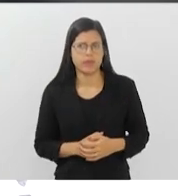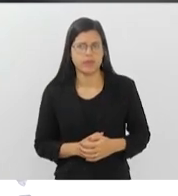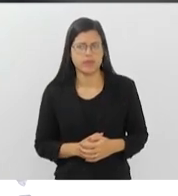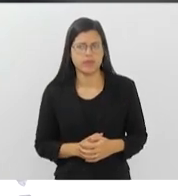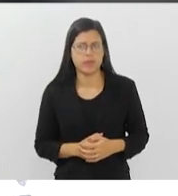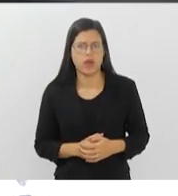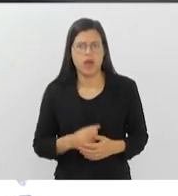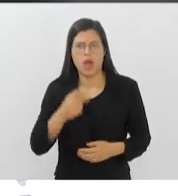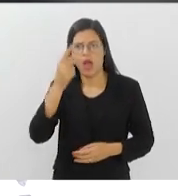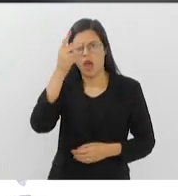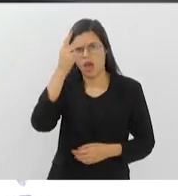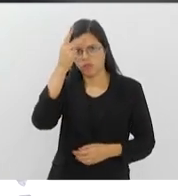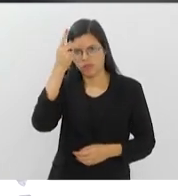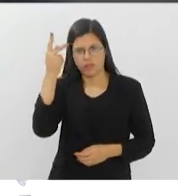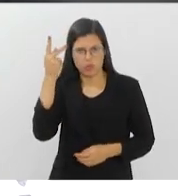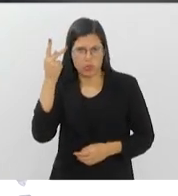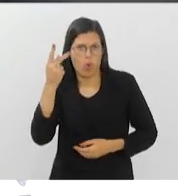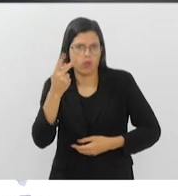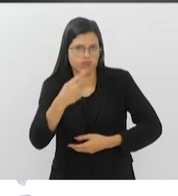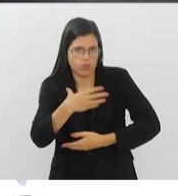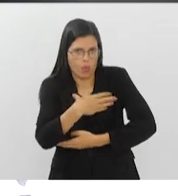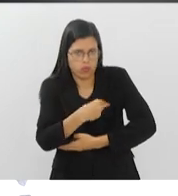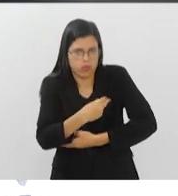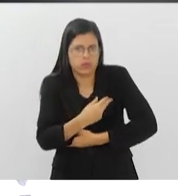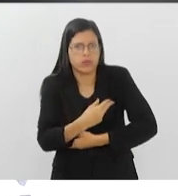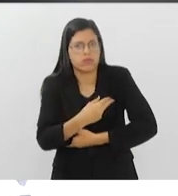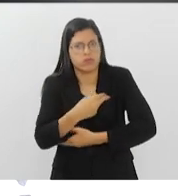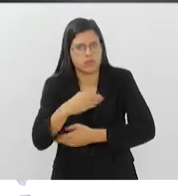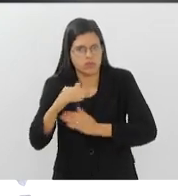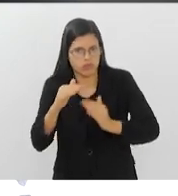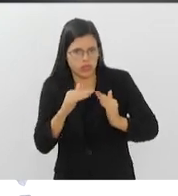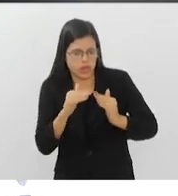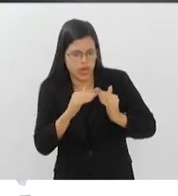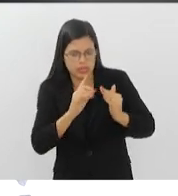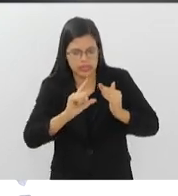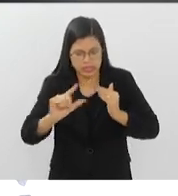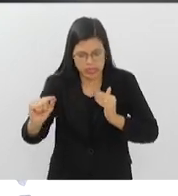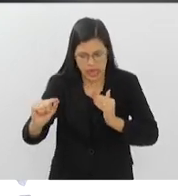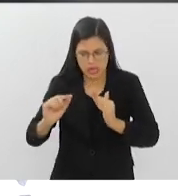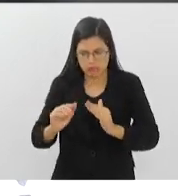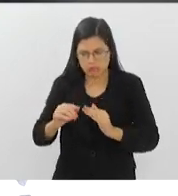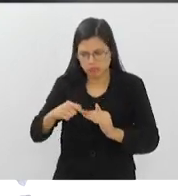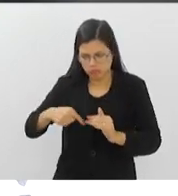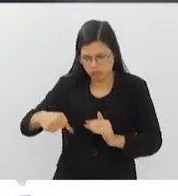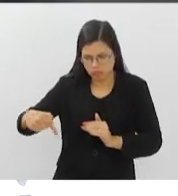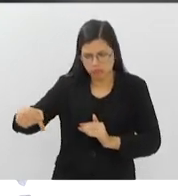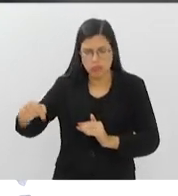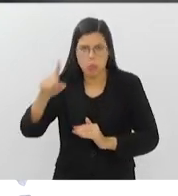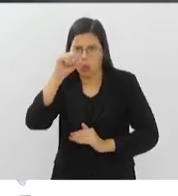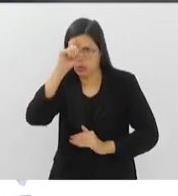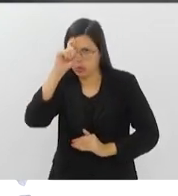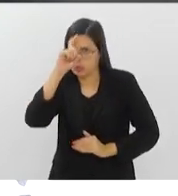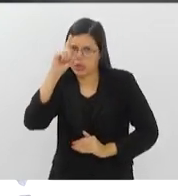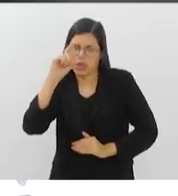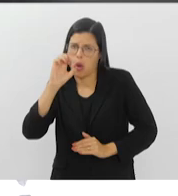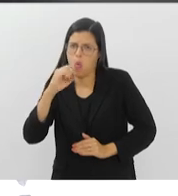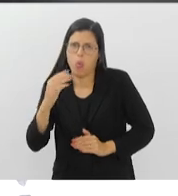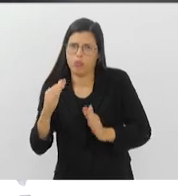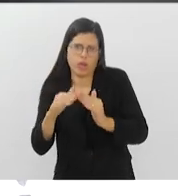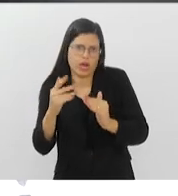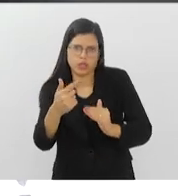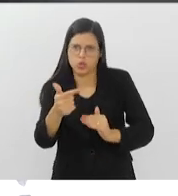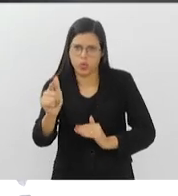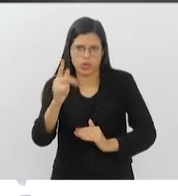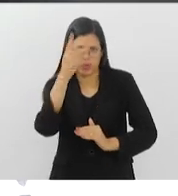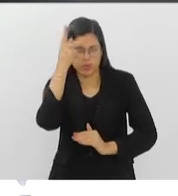sai do seu local e vai doar o leite, ou no hospital, ou na casa de quem está recebendo a doação. Mas,